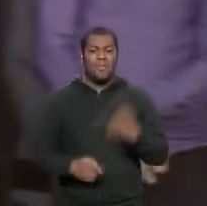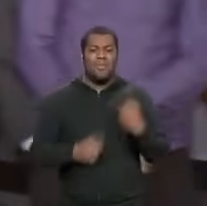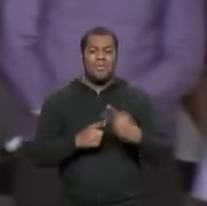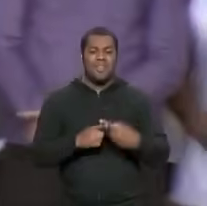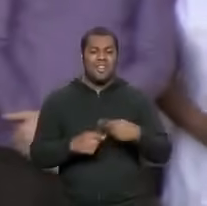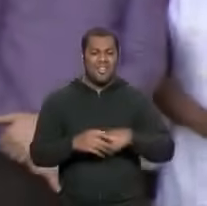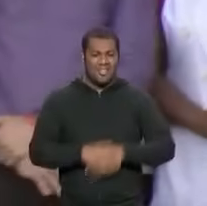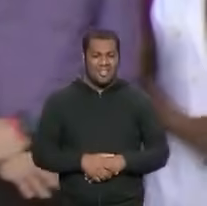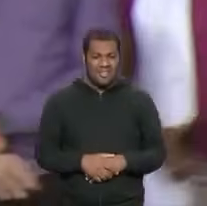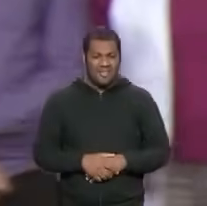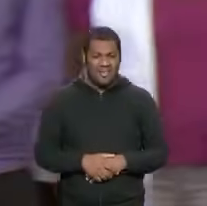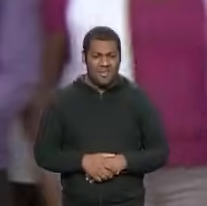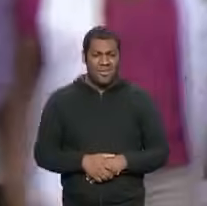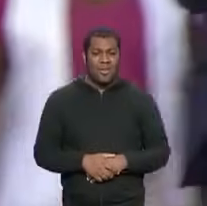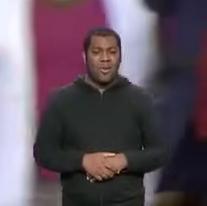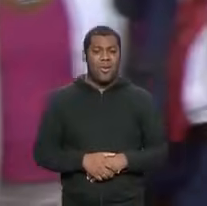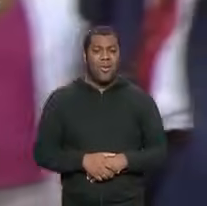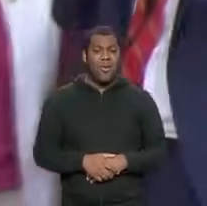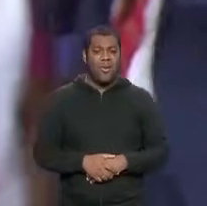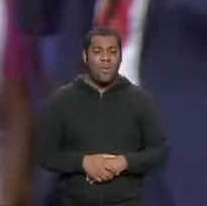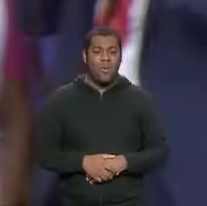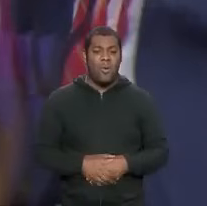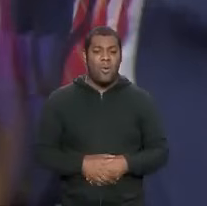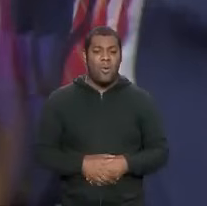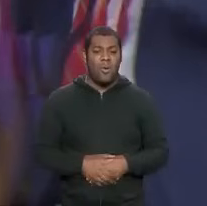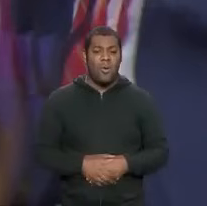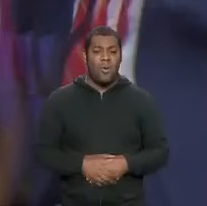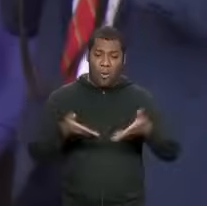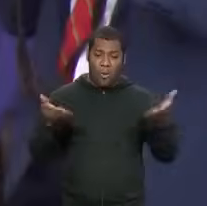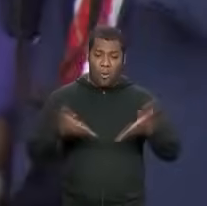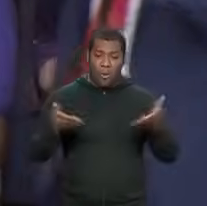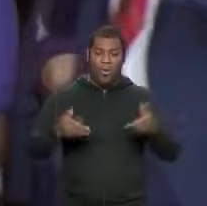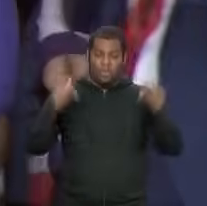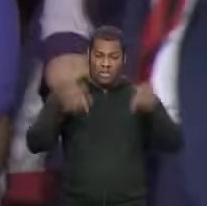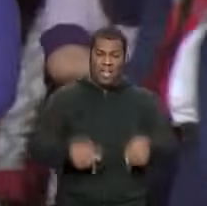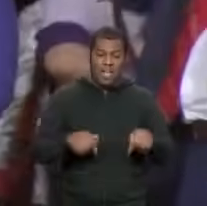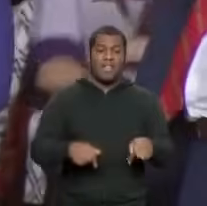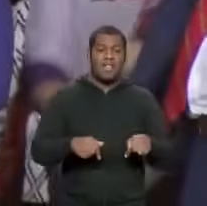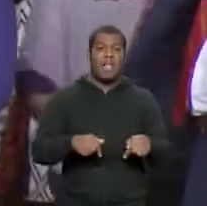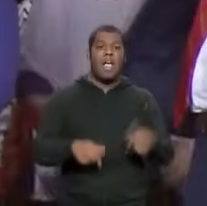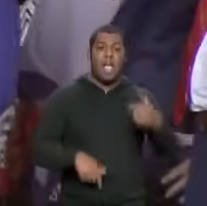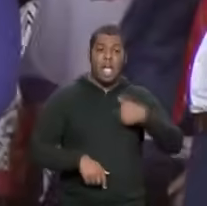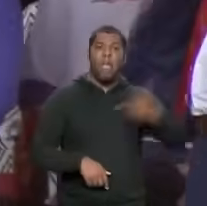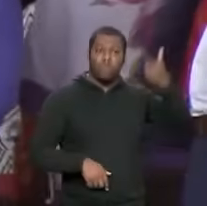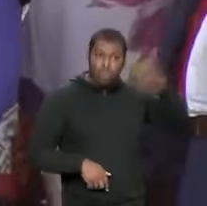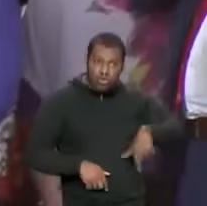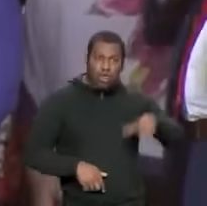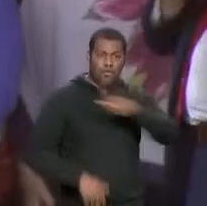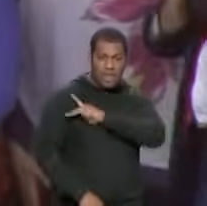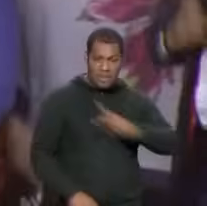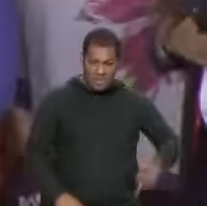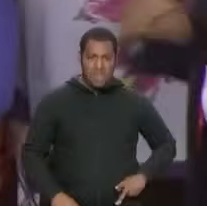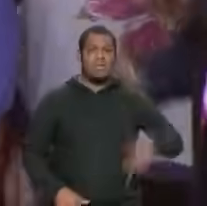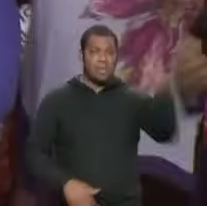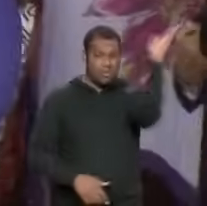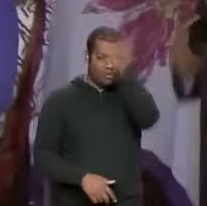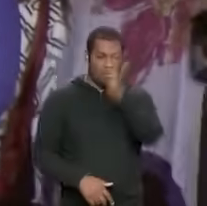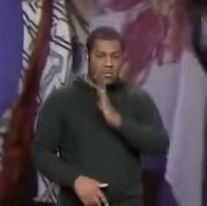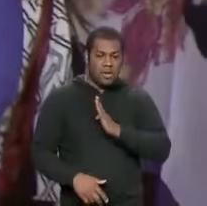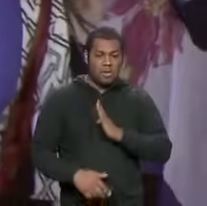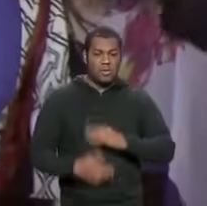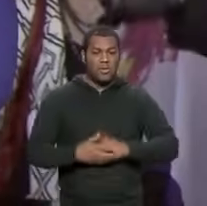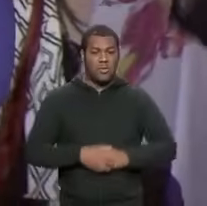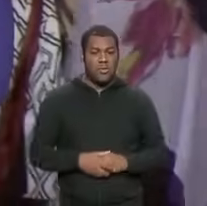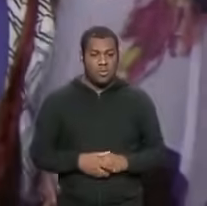a única razão pela qual a ser presidente da república desse país